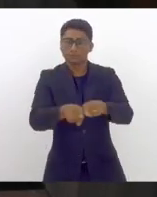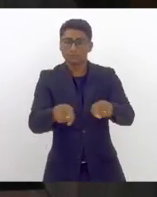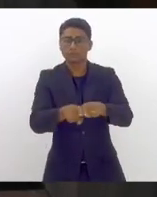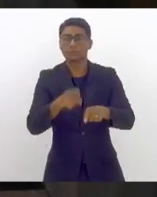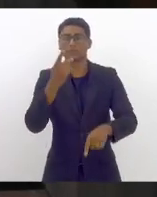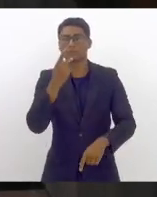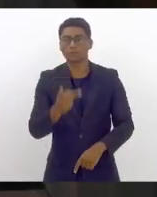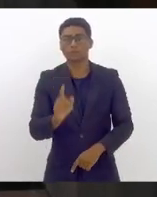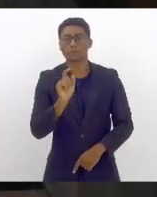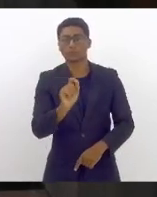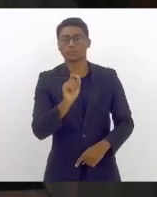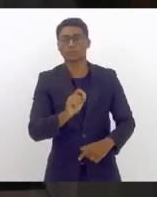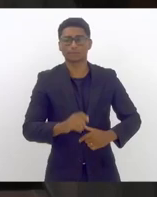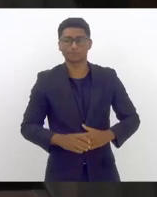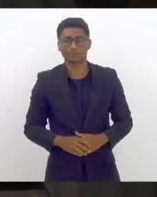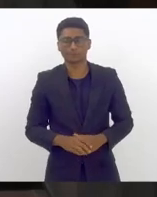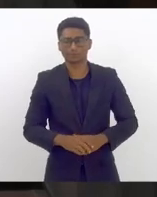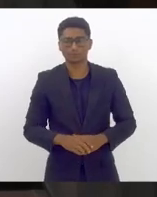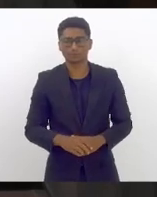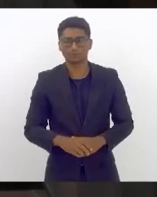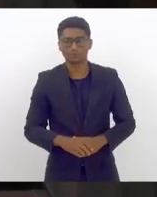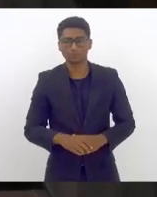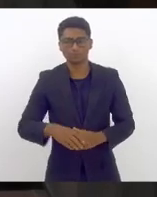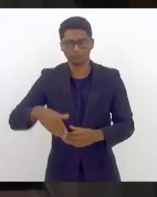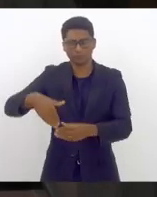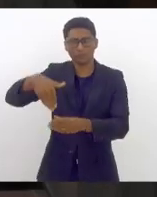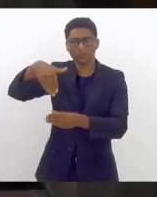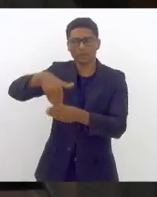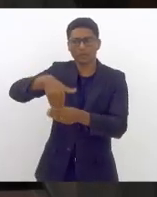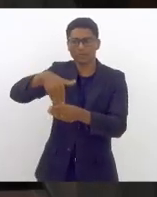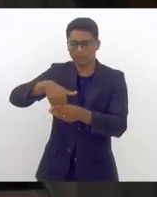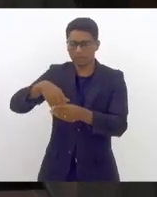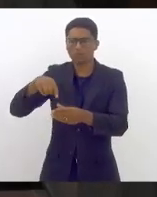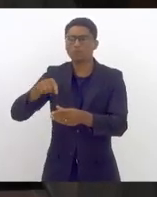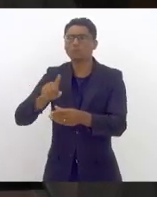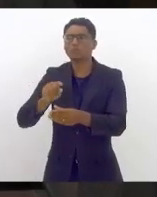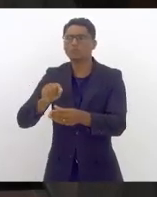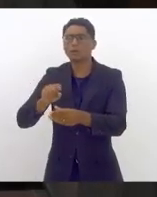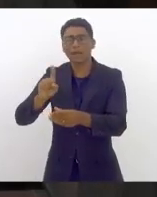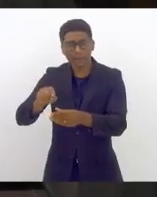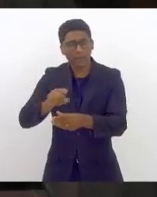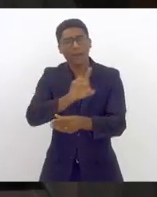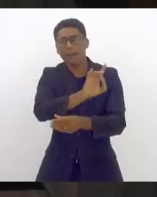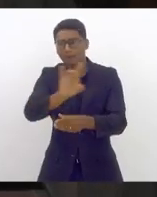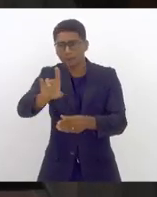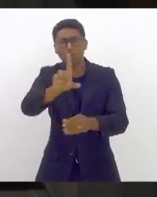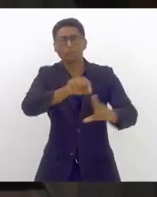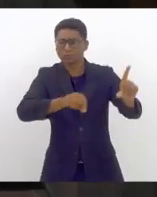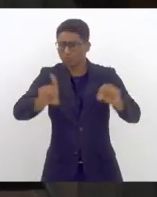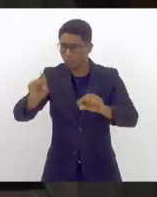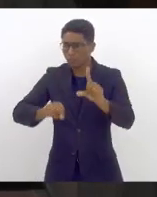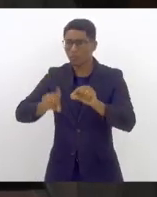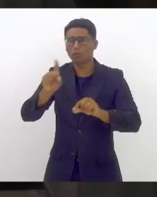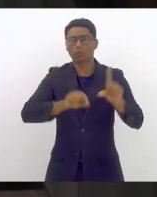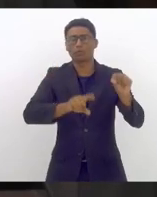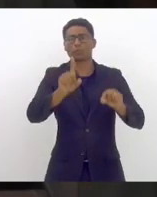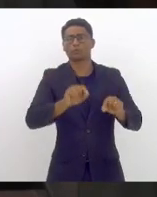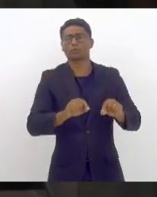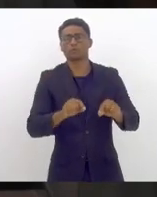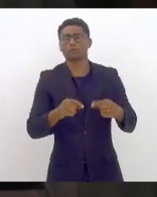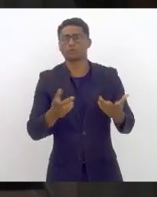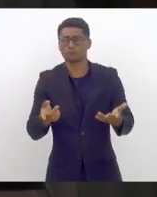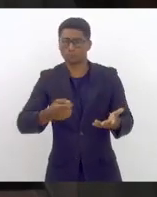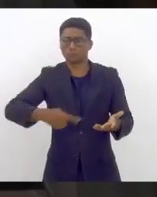para concluir, que eleição é escolha. Se é escolha, temos